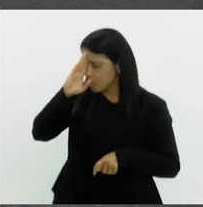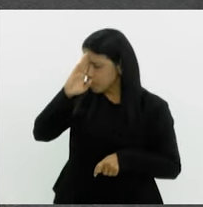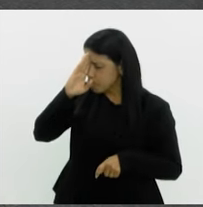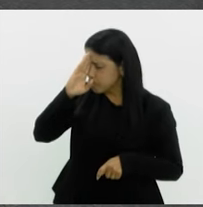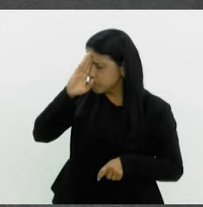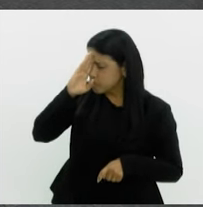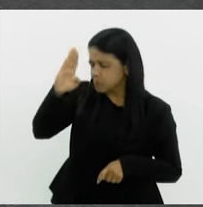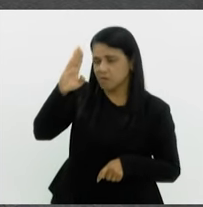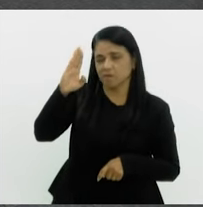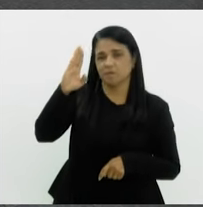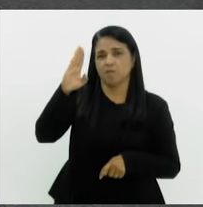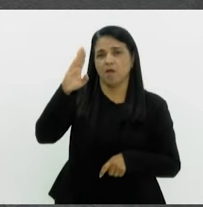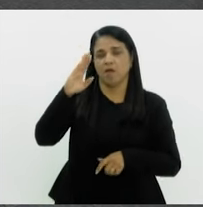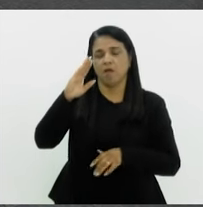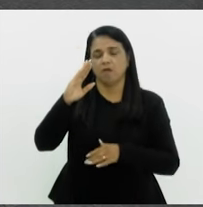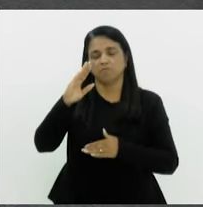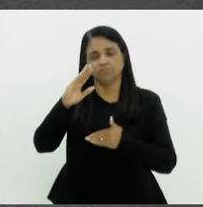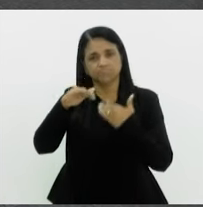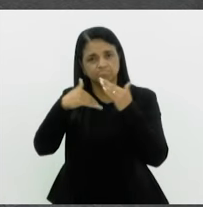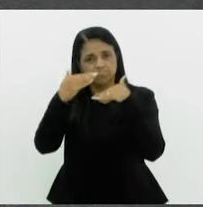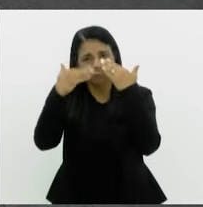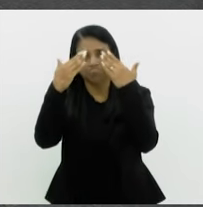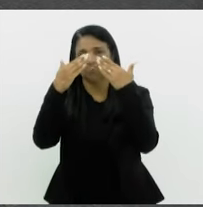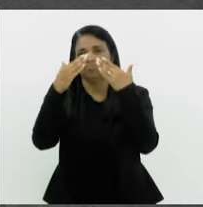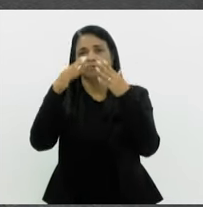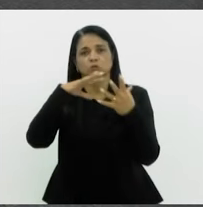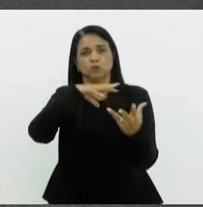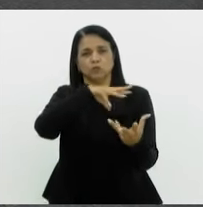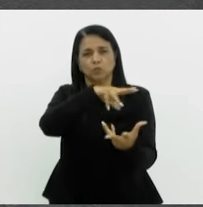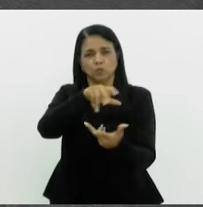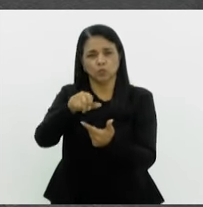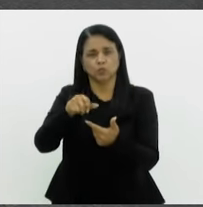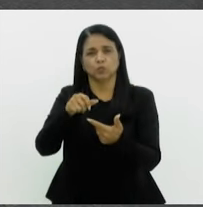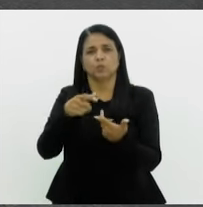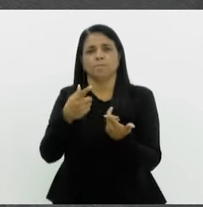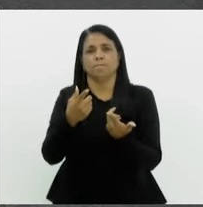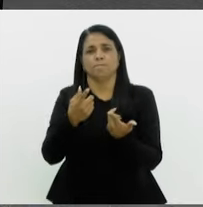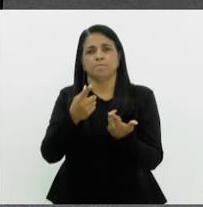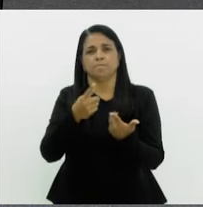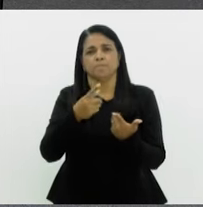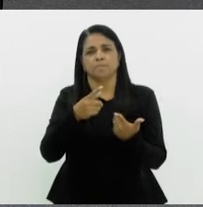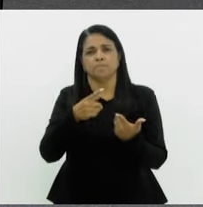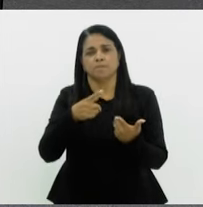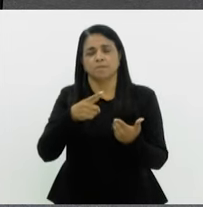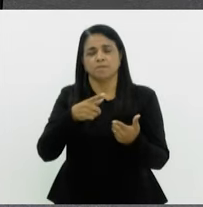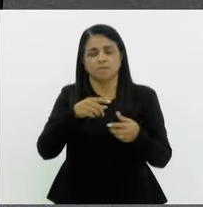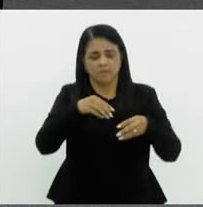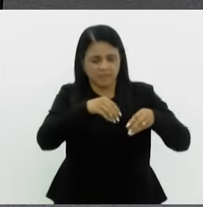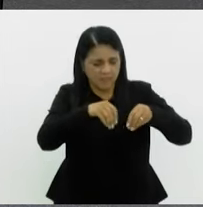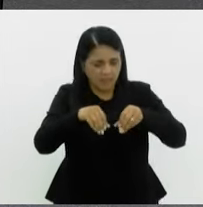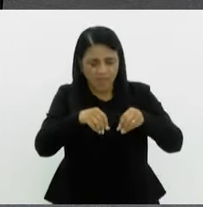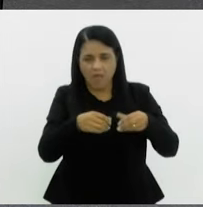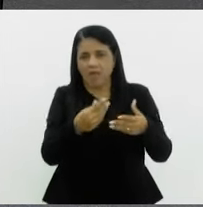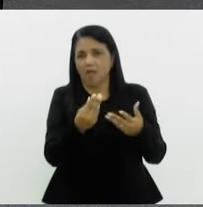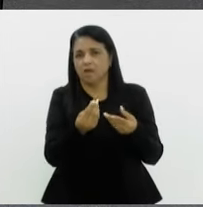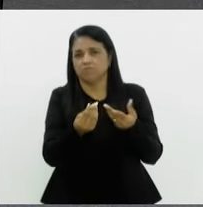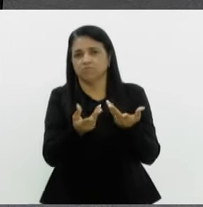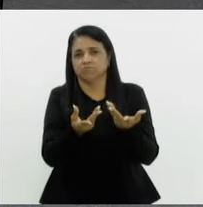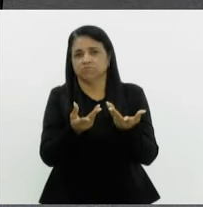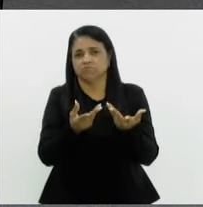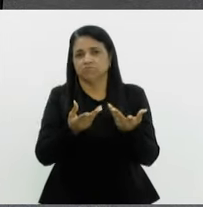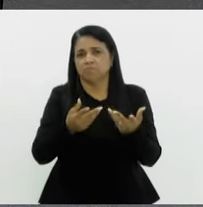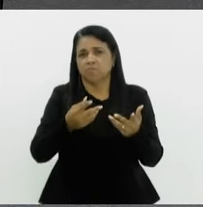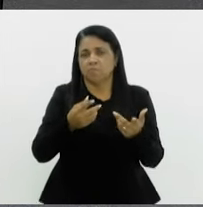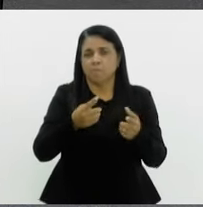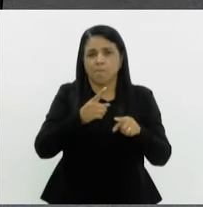talvez seja o mais avançado do mundo. Maquinário, manejo de terras, enfim, é